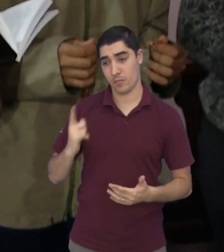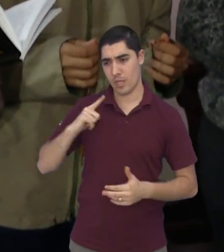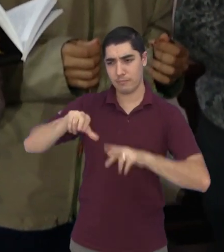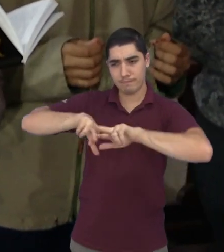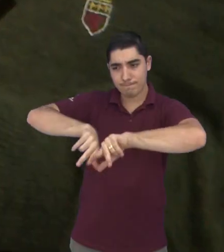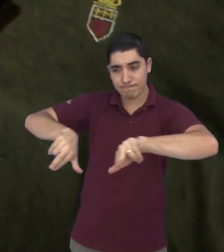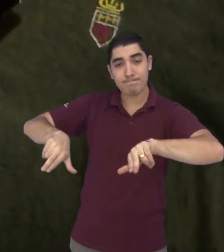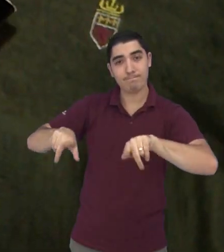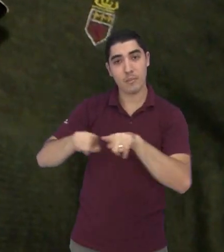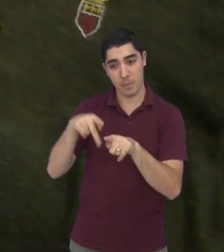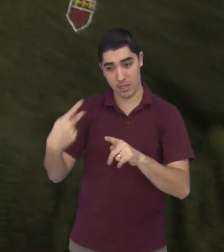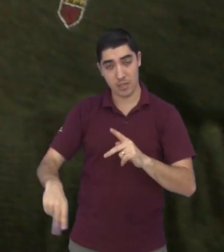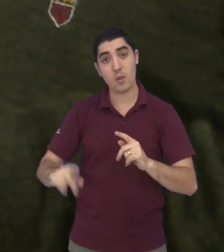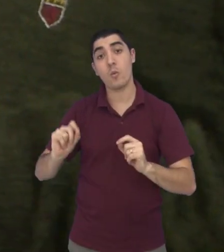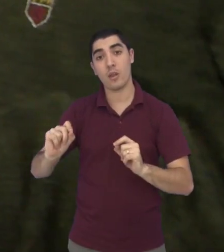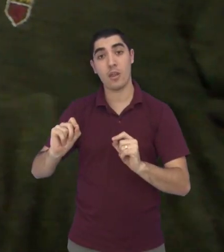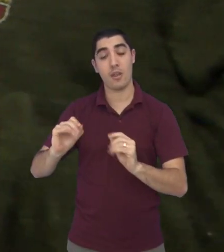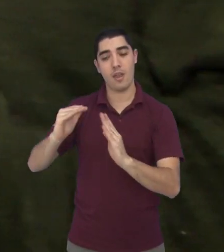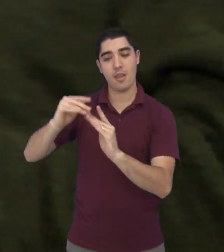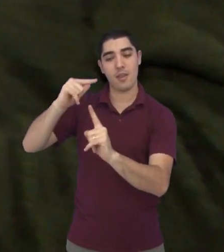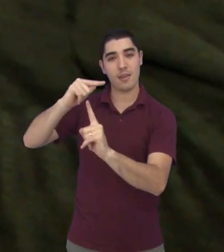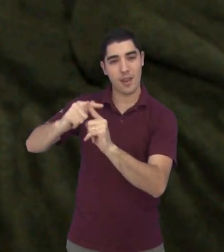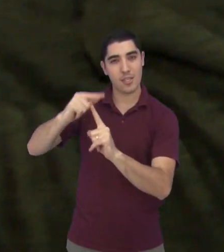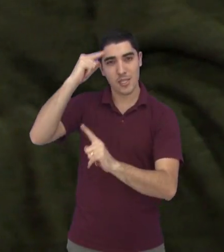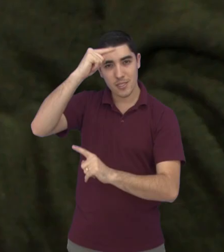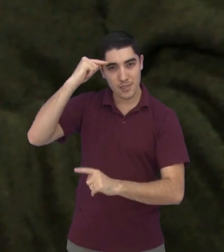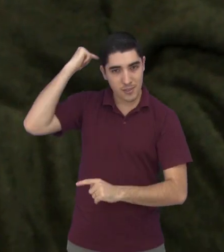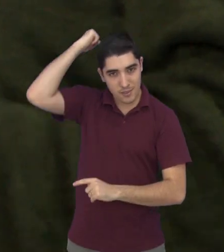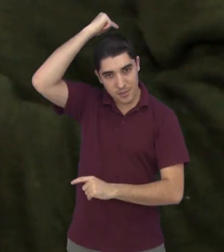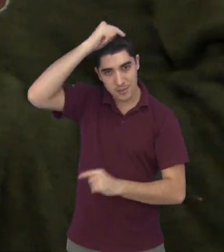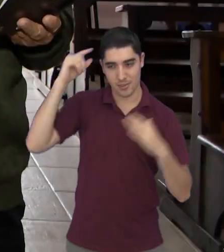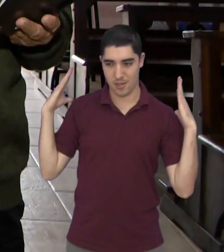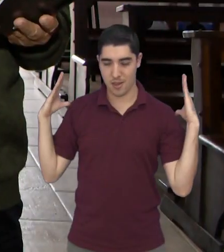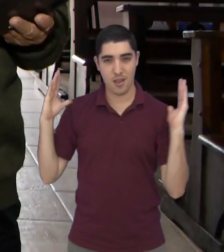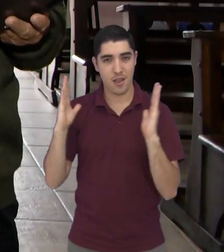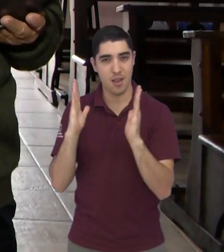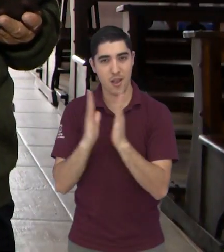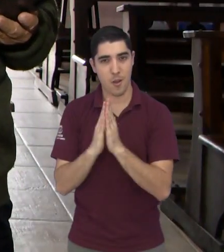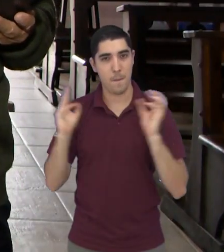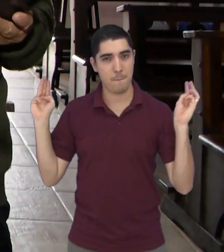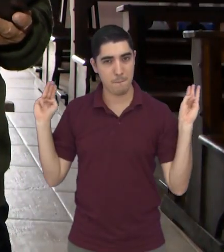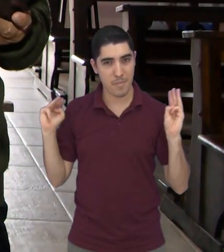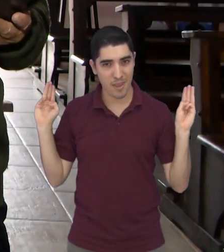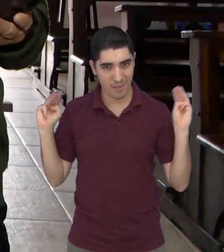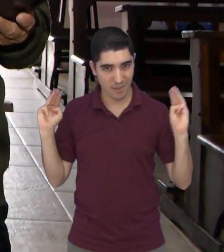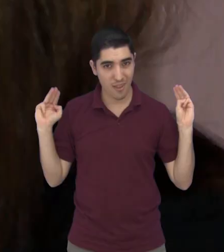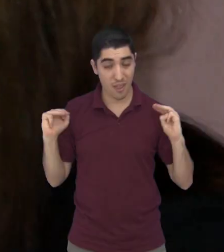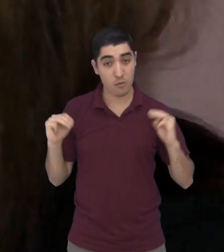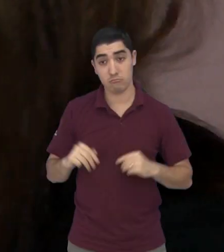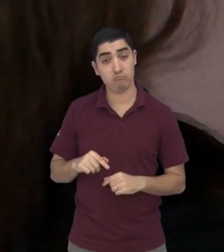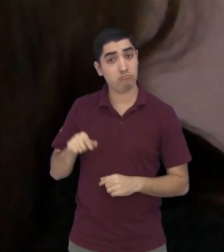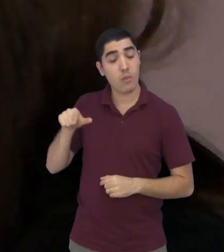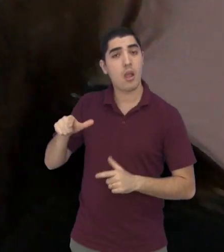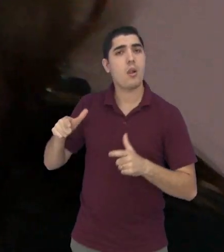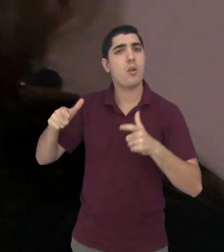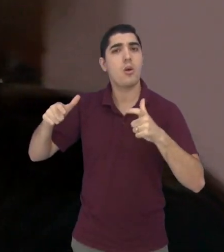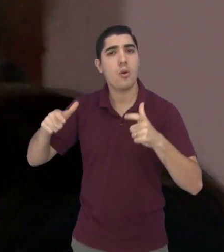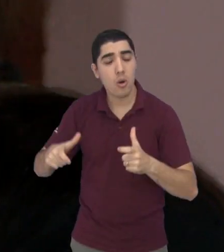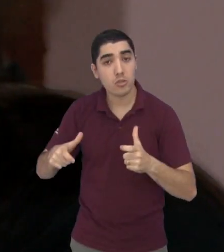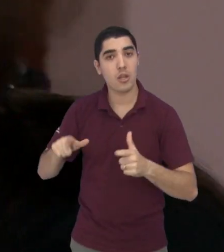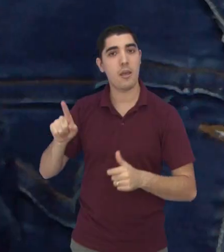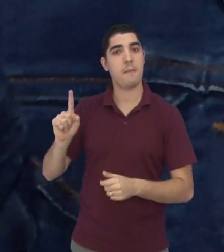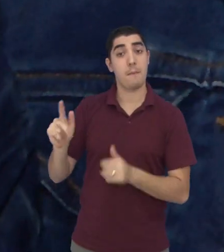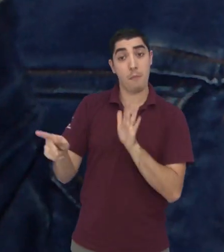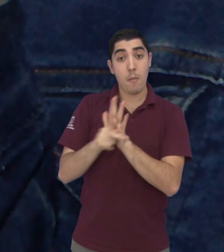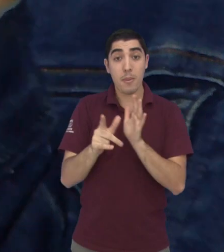está a Capela São Miguel. Construída em alvenaria e barro, a capela ficava na entrada do primeiro cemitério